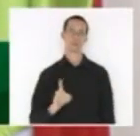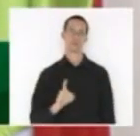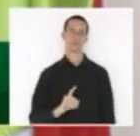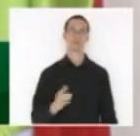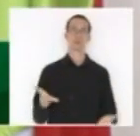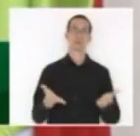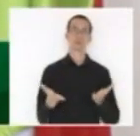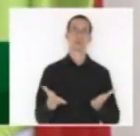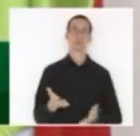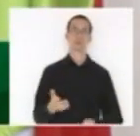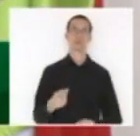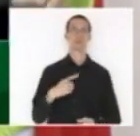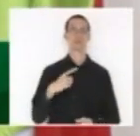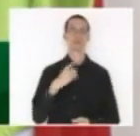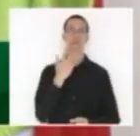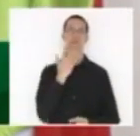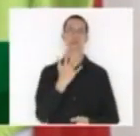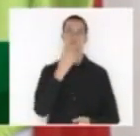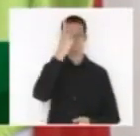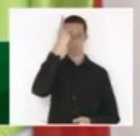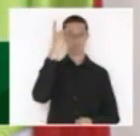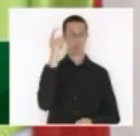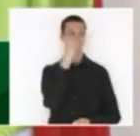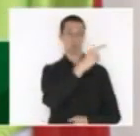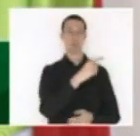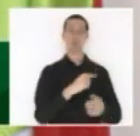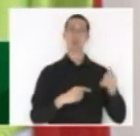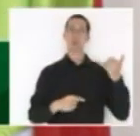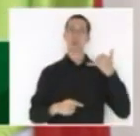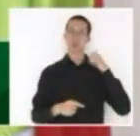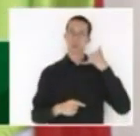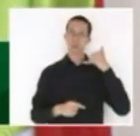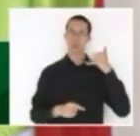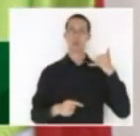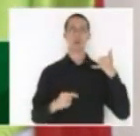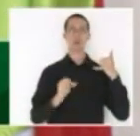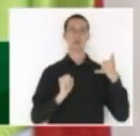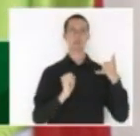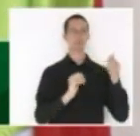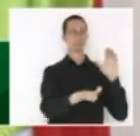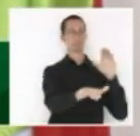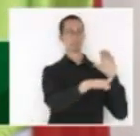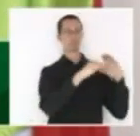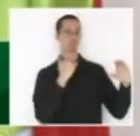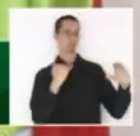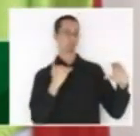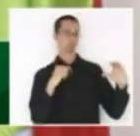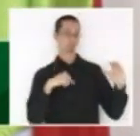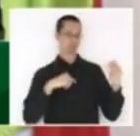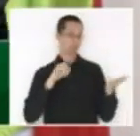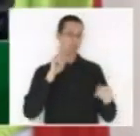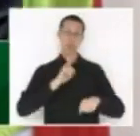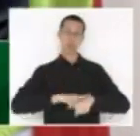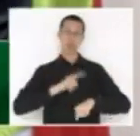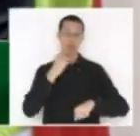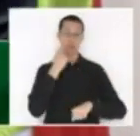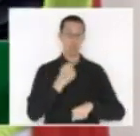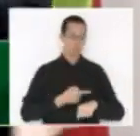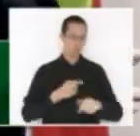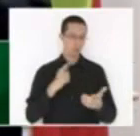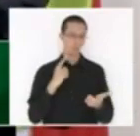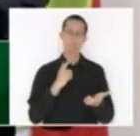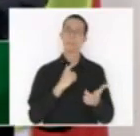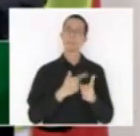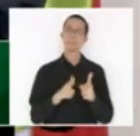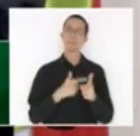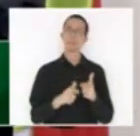alguém está com o celular lá e nós estamos aqui vendo o problema online, ao vivo, na hora, deputado Marconi. E antes